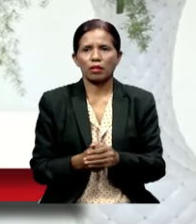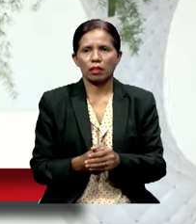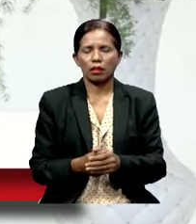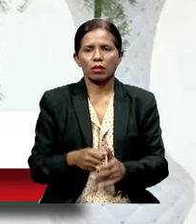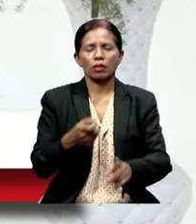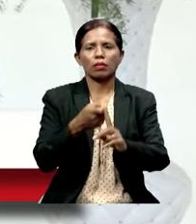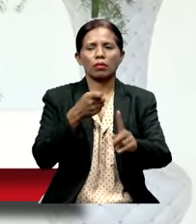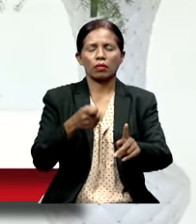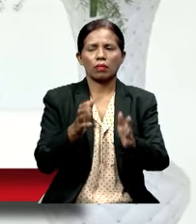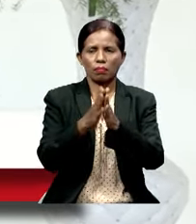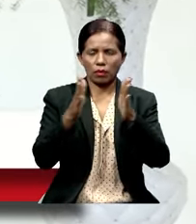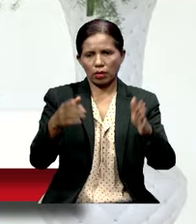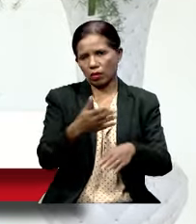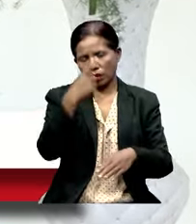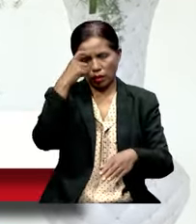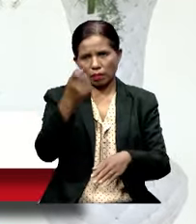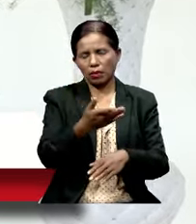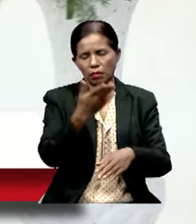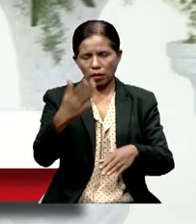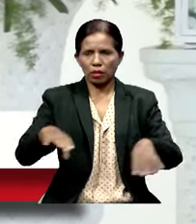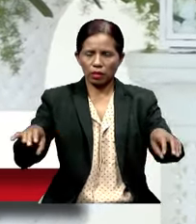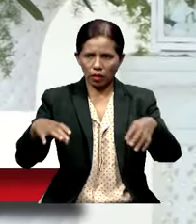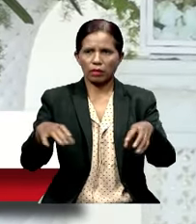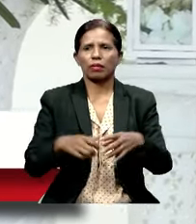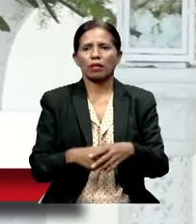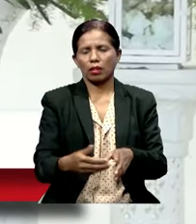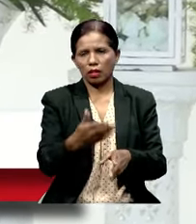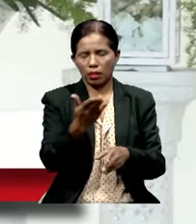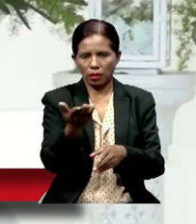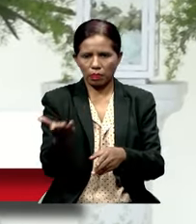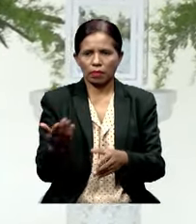responsabilidade boa também, e minha atuação. E minha